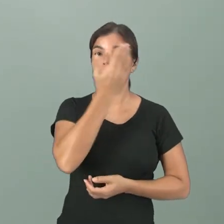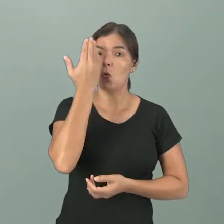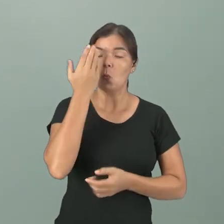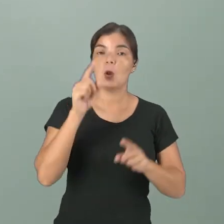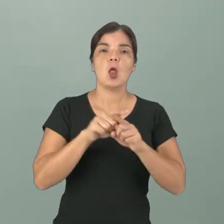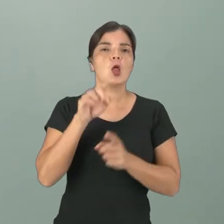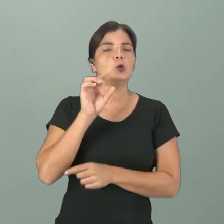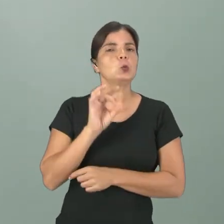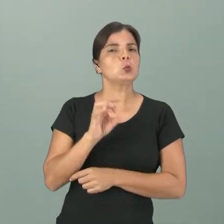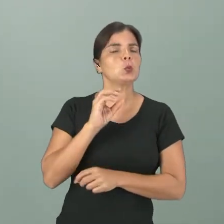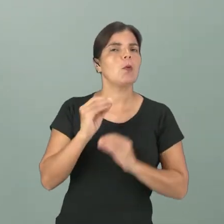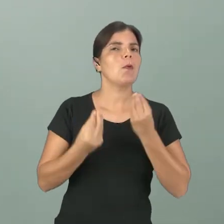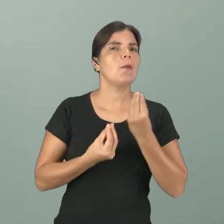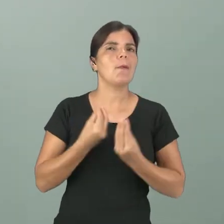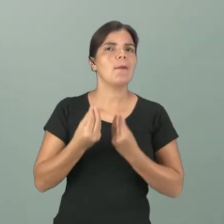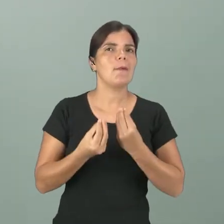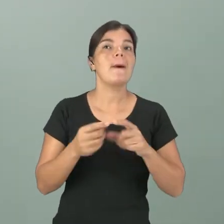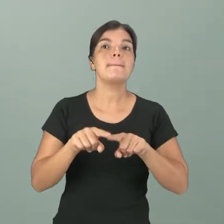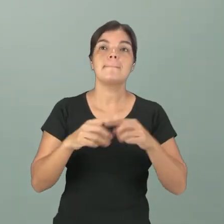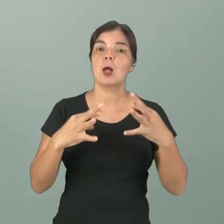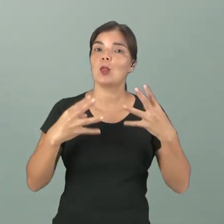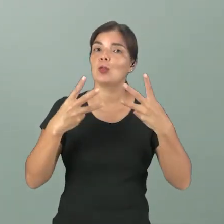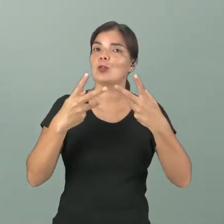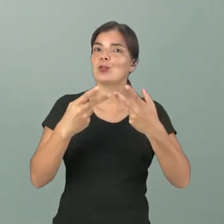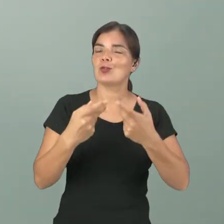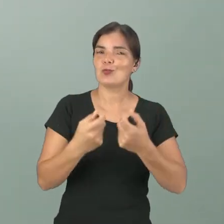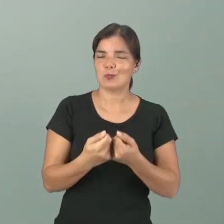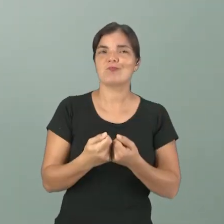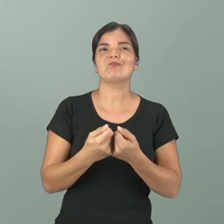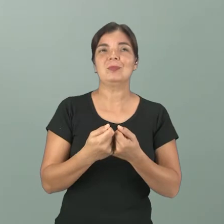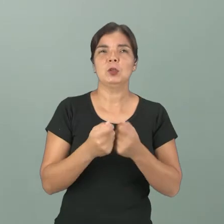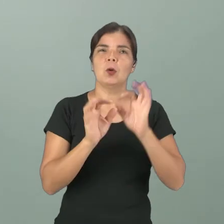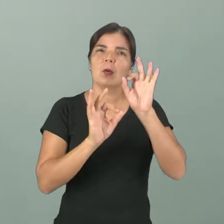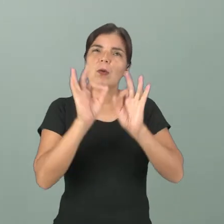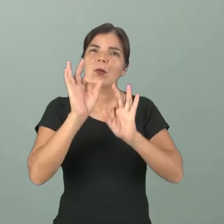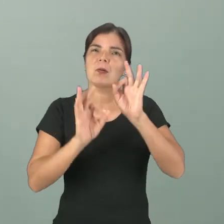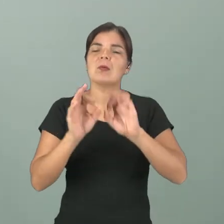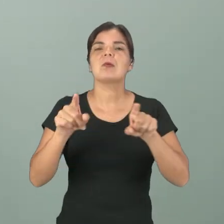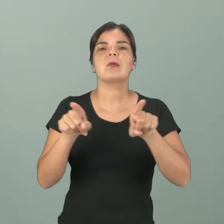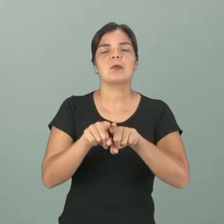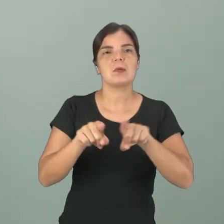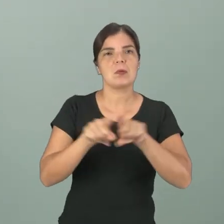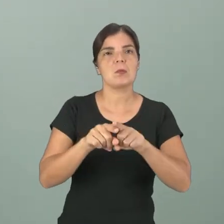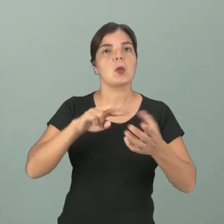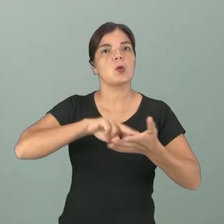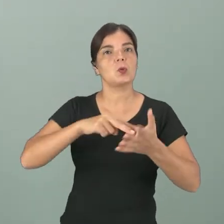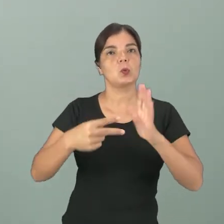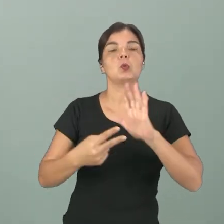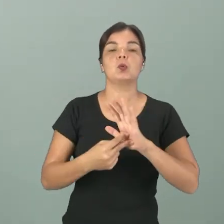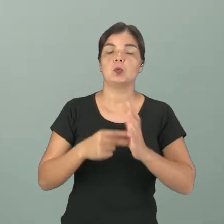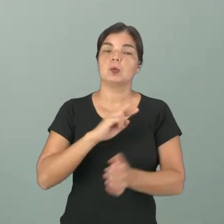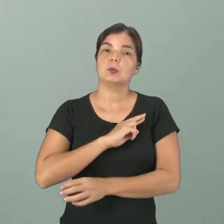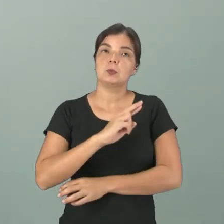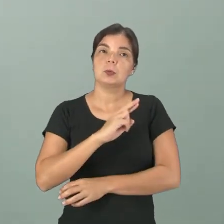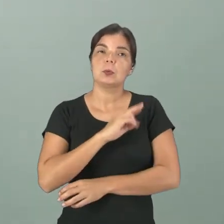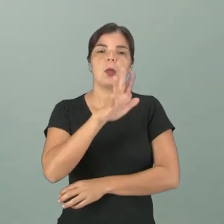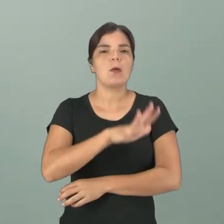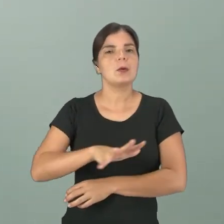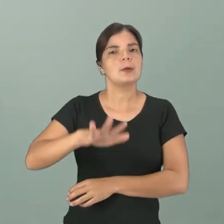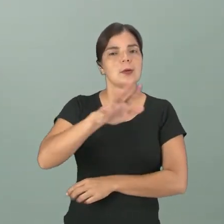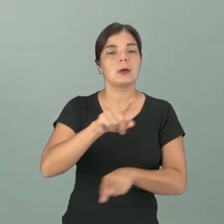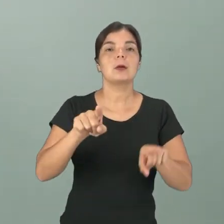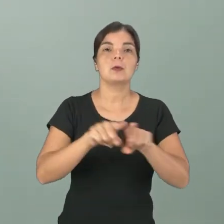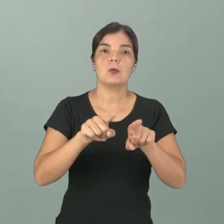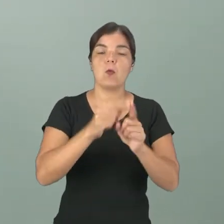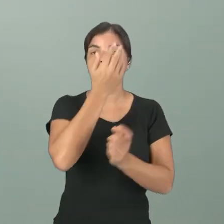não é apenas a máscara em si, é toda uma indumentária. E como ele tem esse significado religioso, geralmente